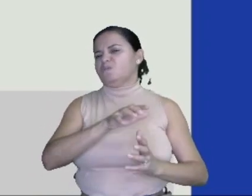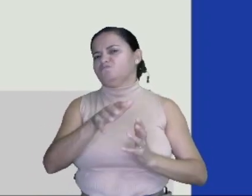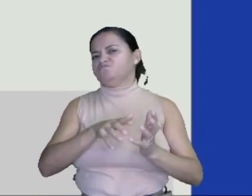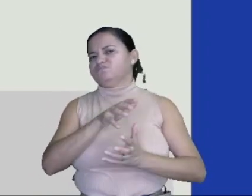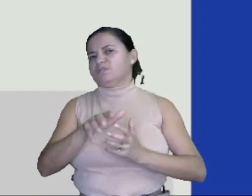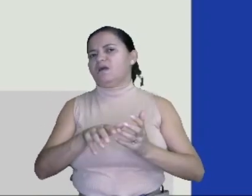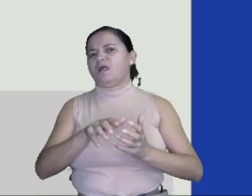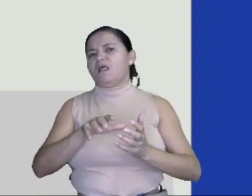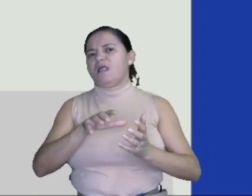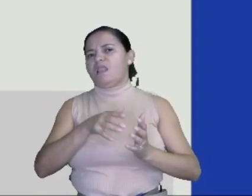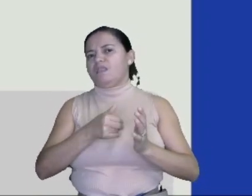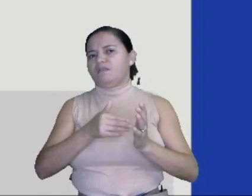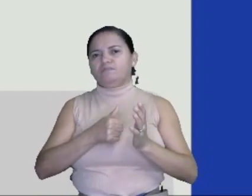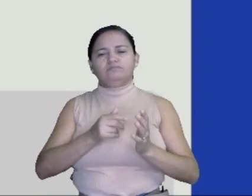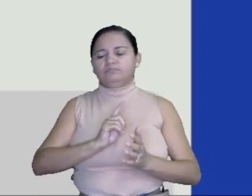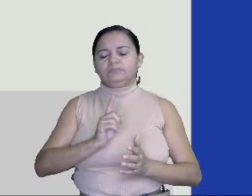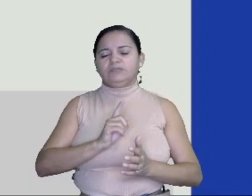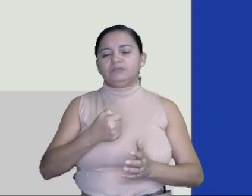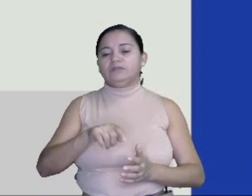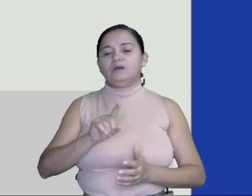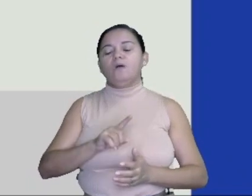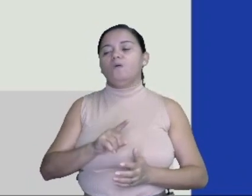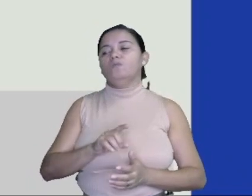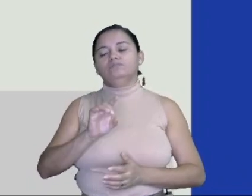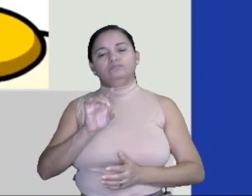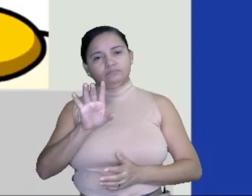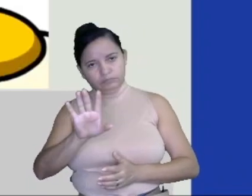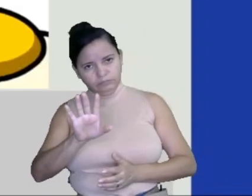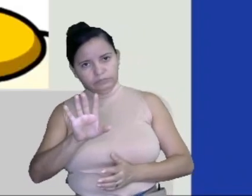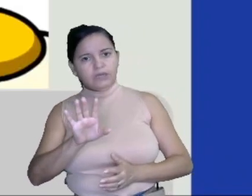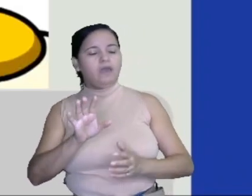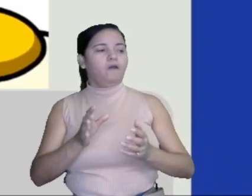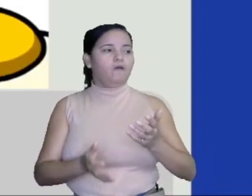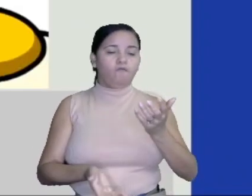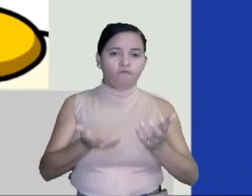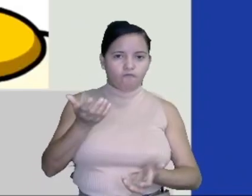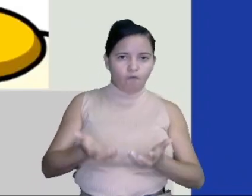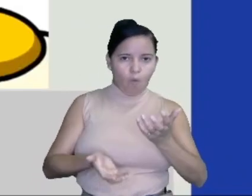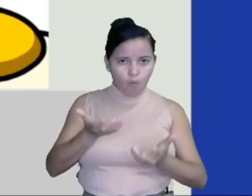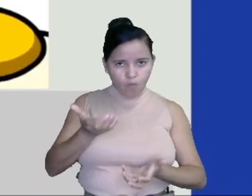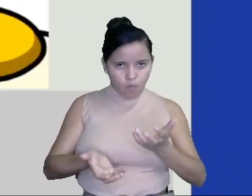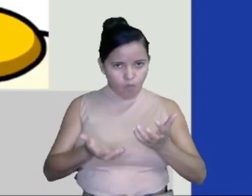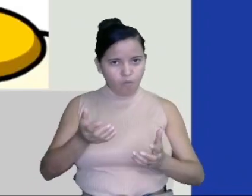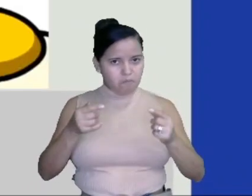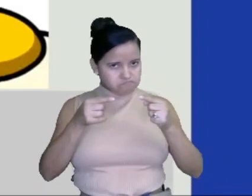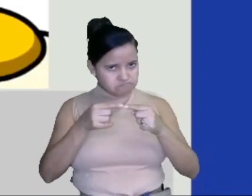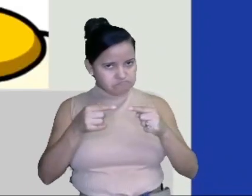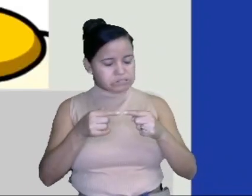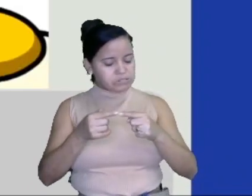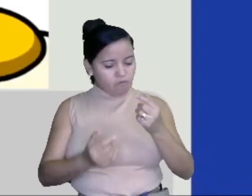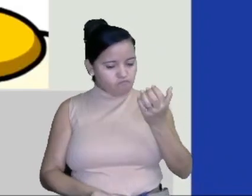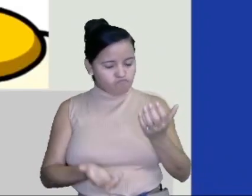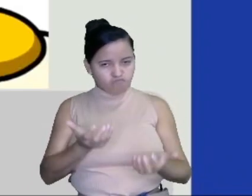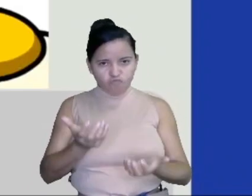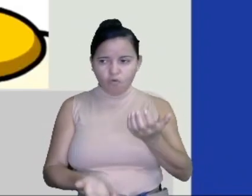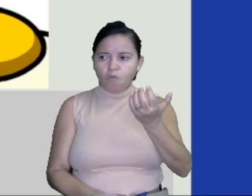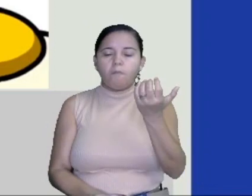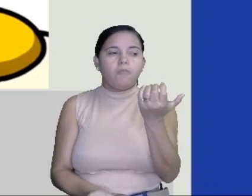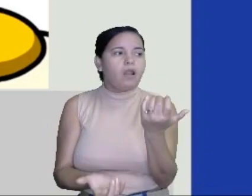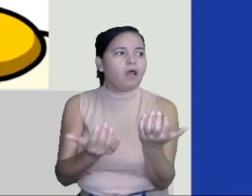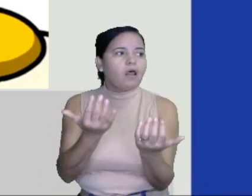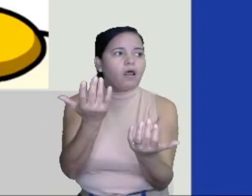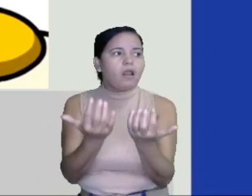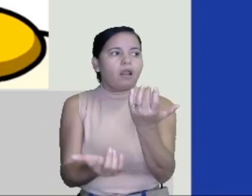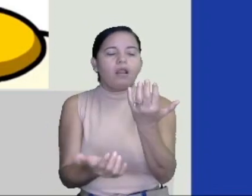alimentos, a gente ajuda a espalhar as contaminações que eles podem trazer. E o fogo, ele já vai eliminar